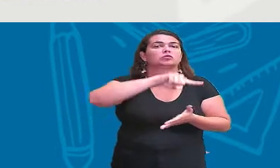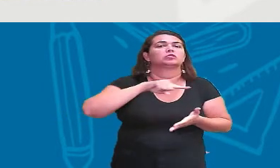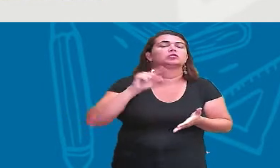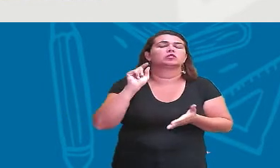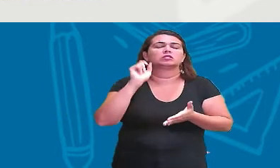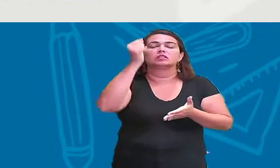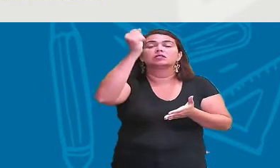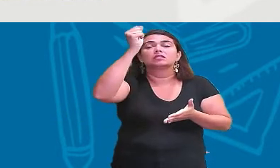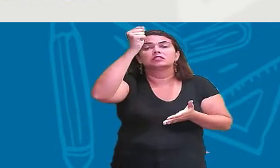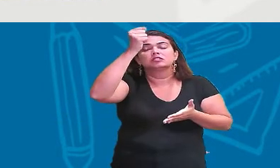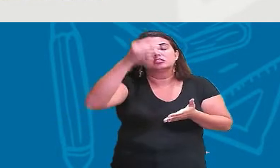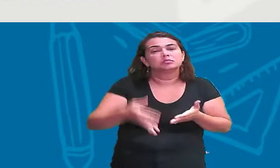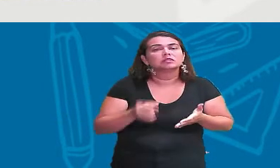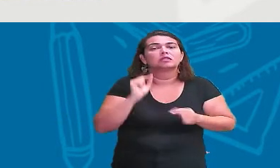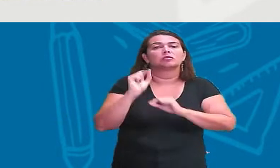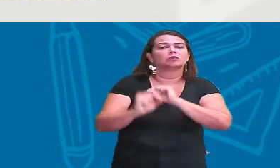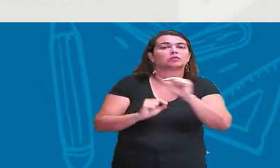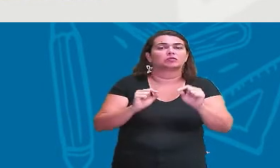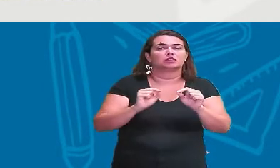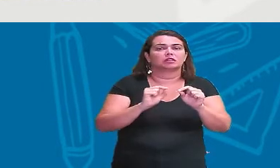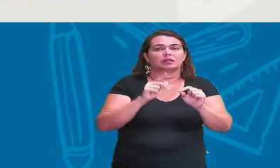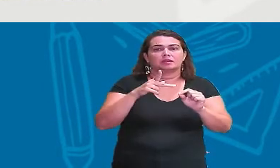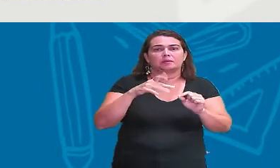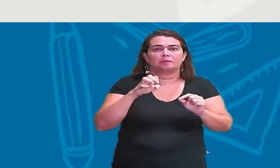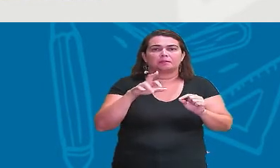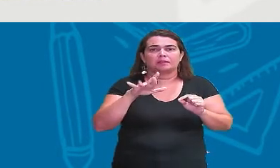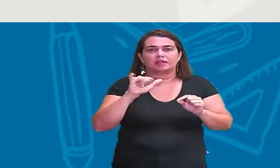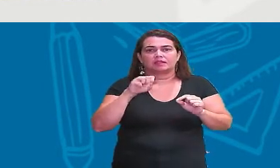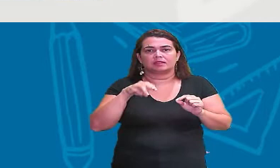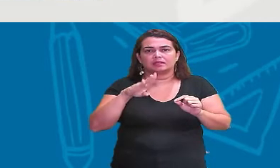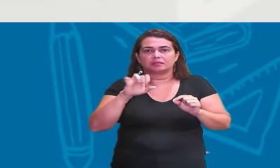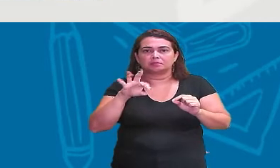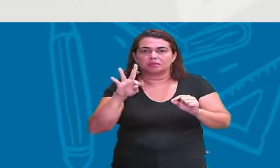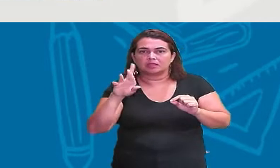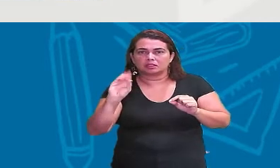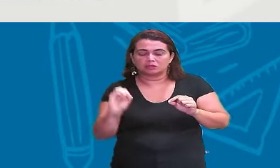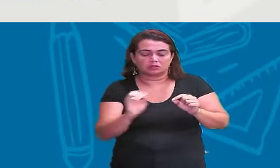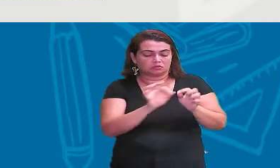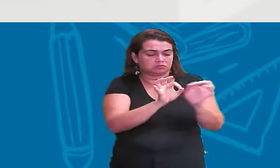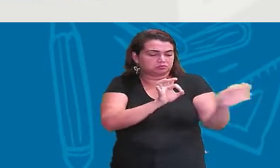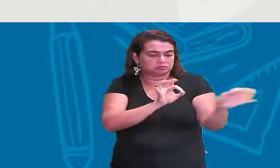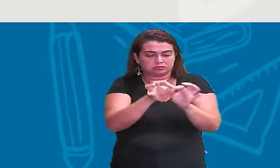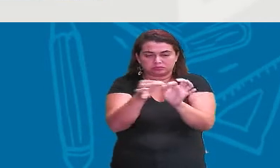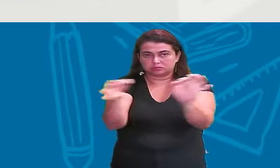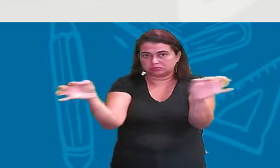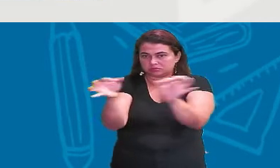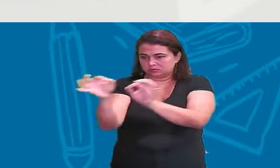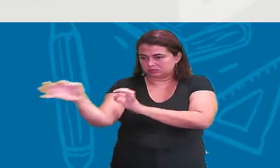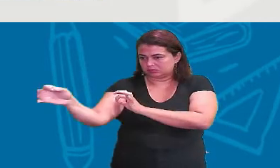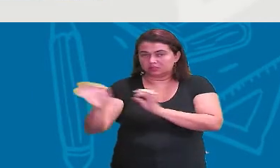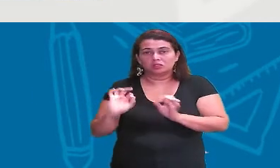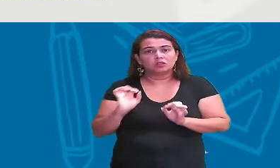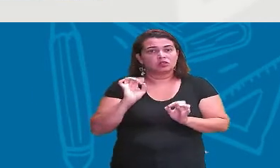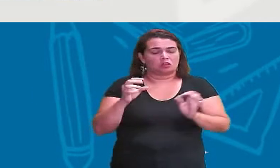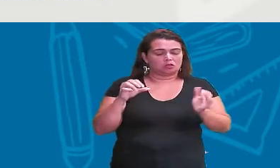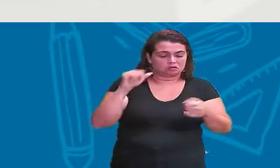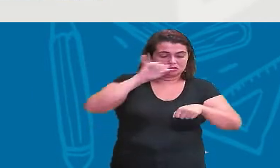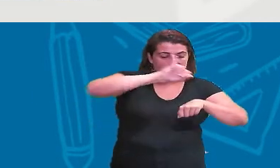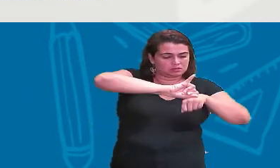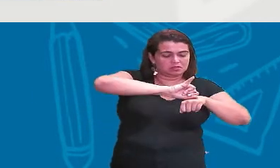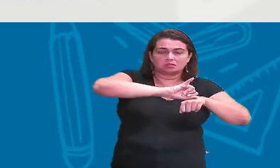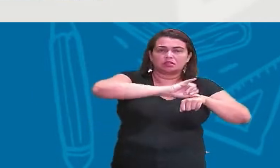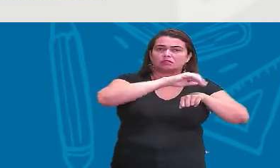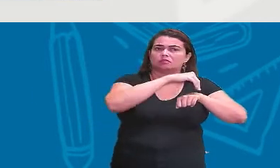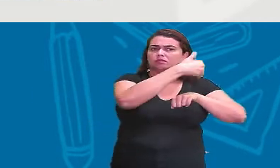perímetro urbano, tá bom? Não só aquele centro, mas toda essa região central aqui de Vitória. Já